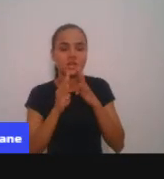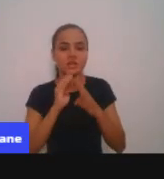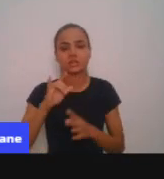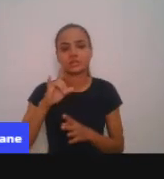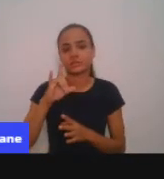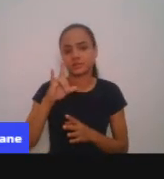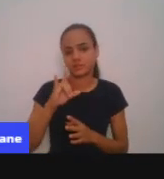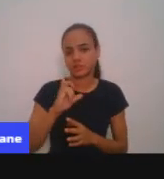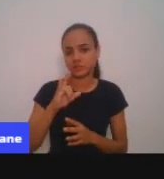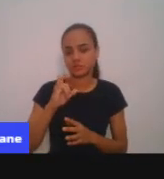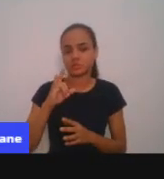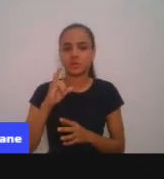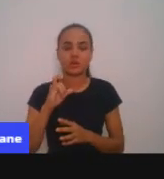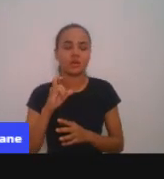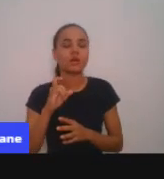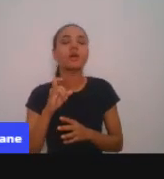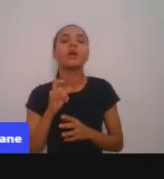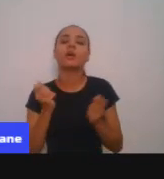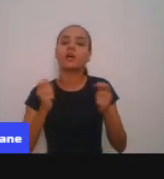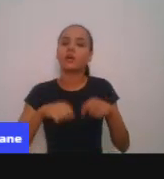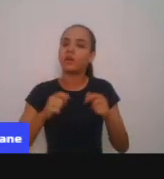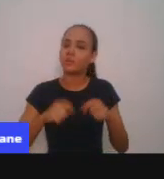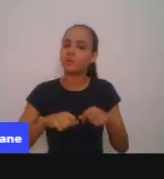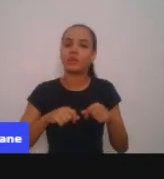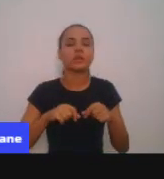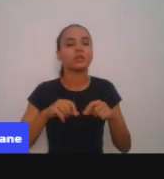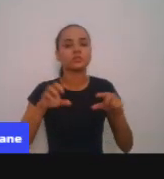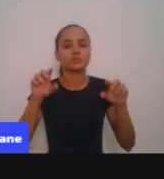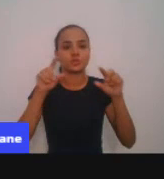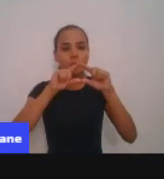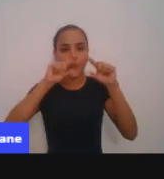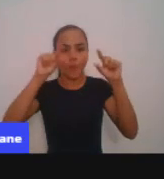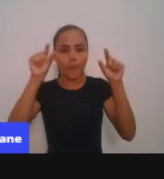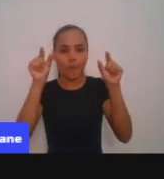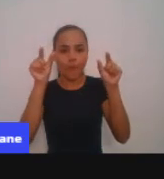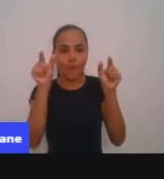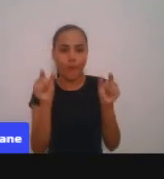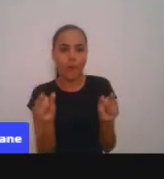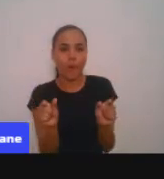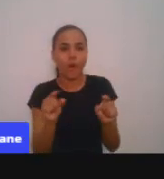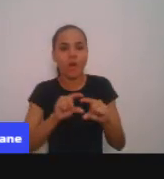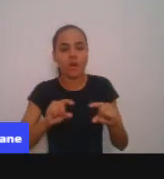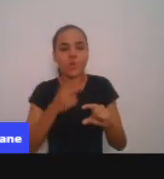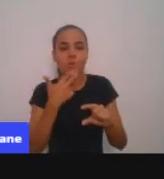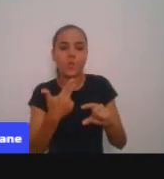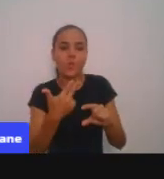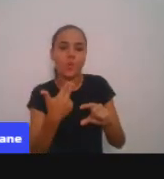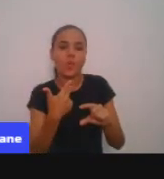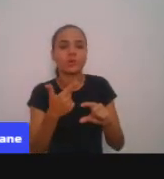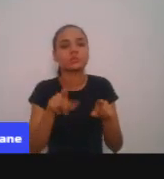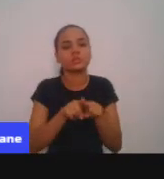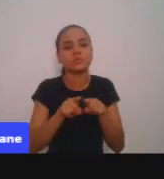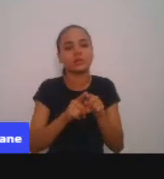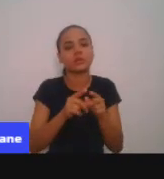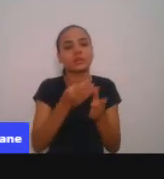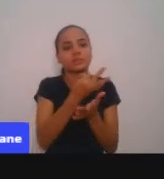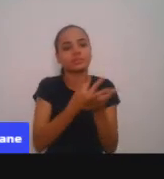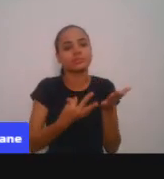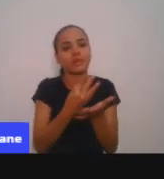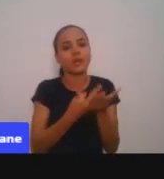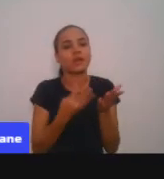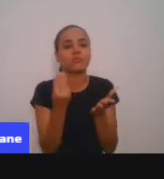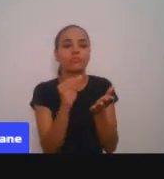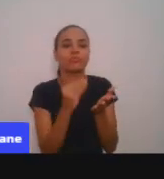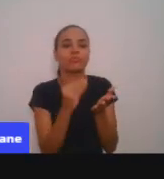aplicar bordas com cores, adicionar filtros e até mesmo aplicar textos. Para vídeos, o aplicativo